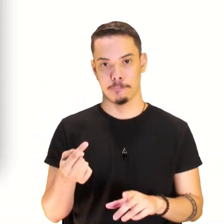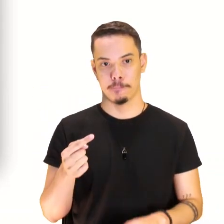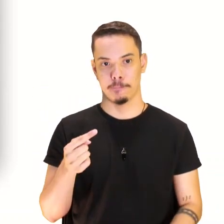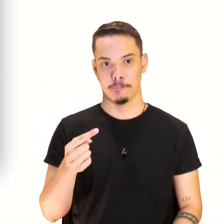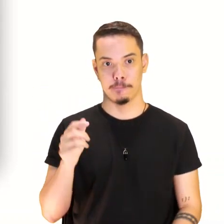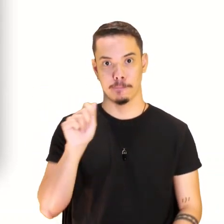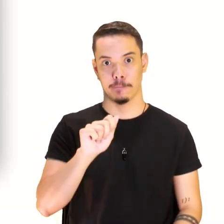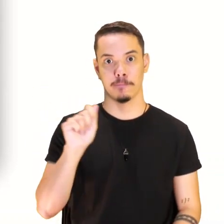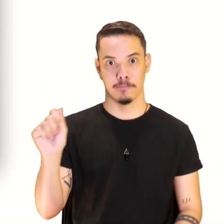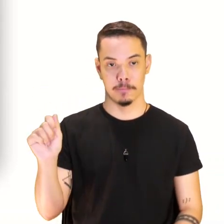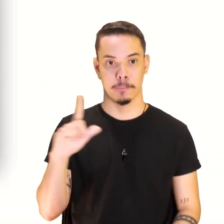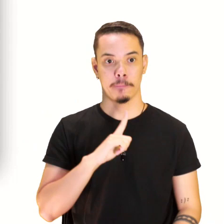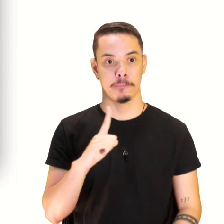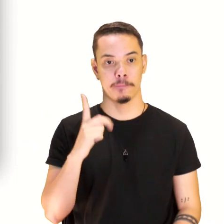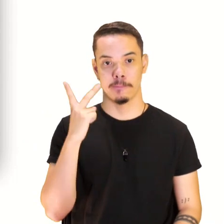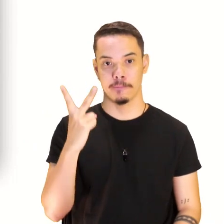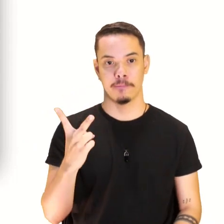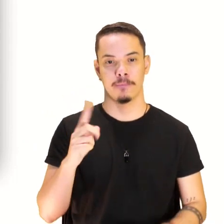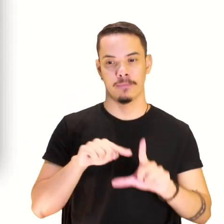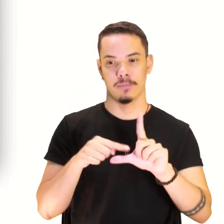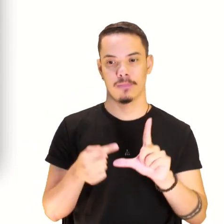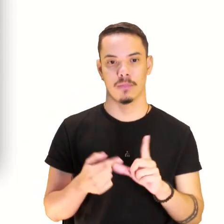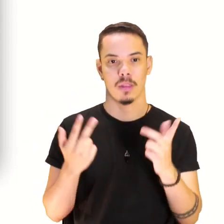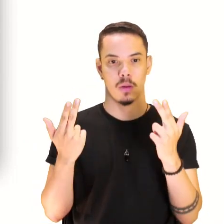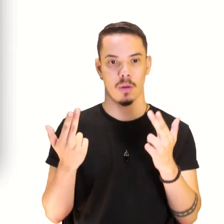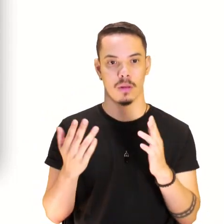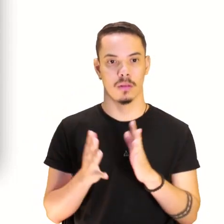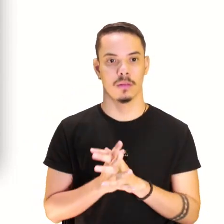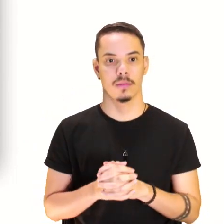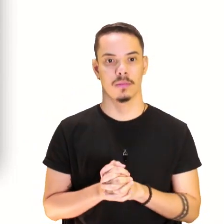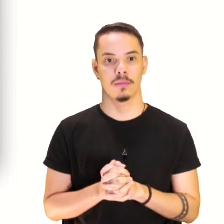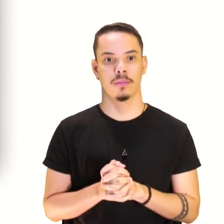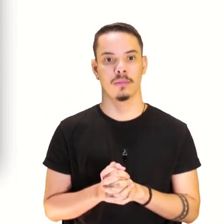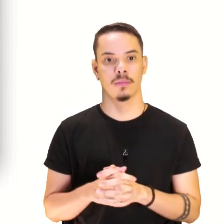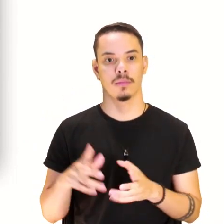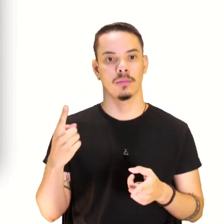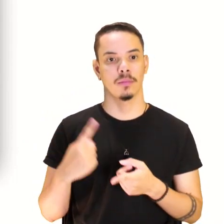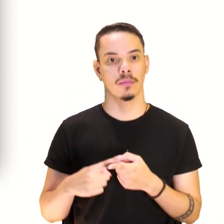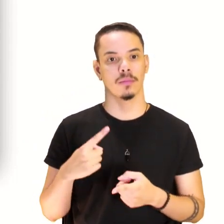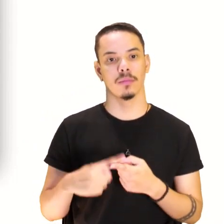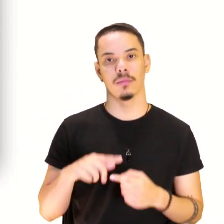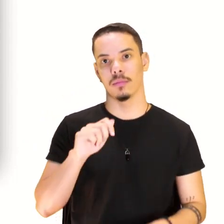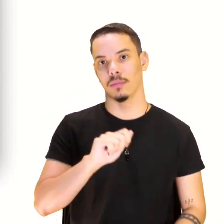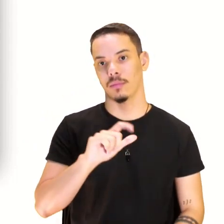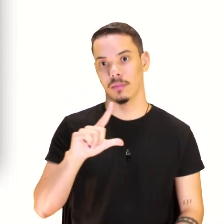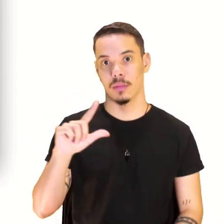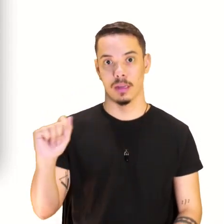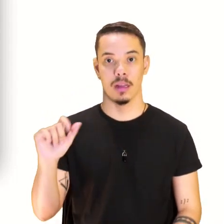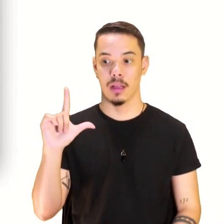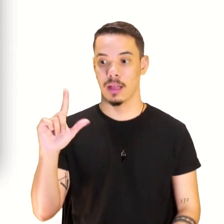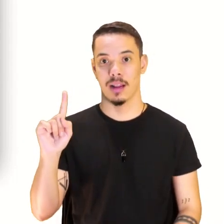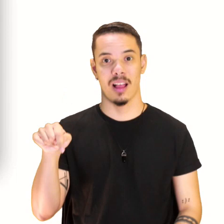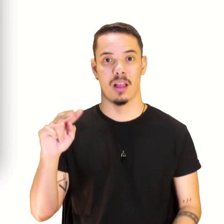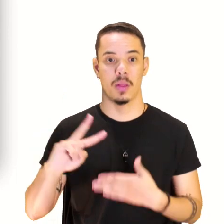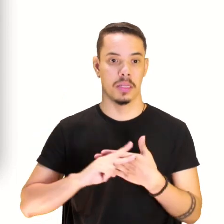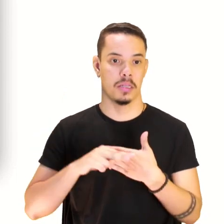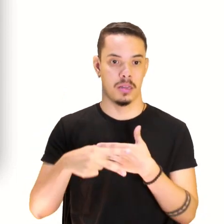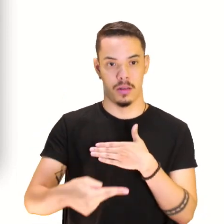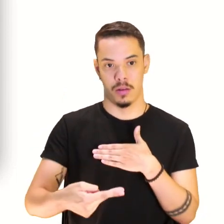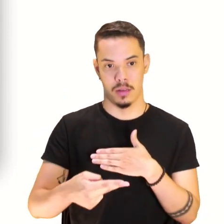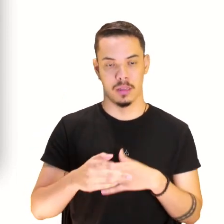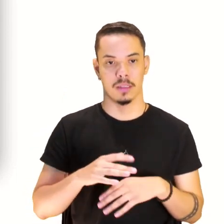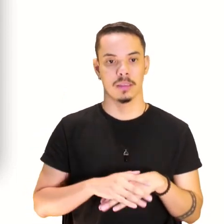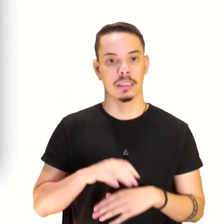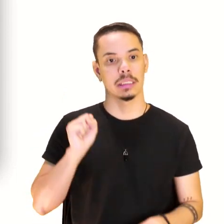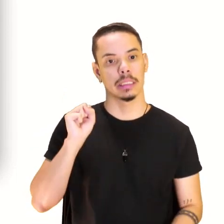Tem 2 ângulos iguais. Aqui tá ângulo, lado, ângulo, né? Porque o lado vai ser, né? É consequência. Isso, ângulo. Então, se